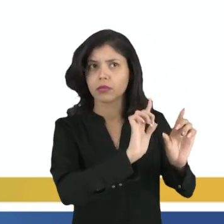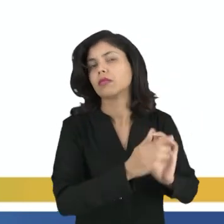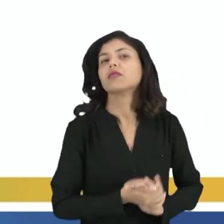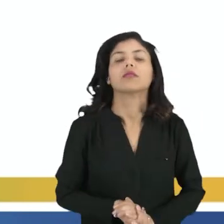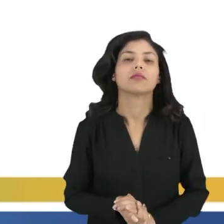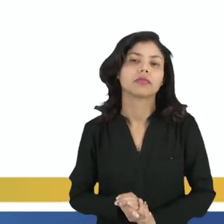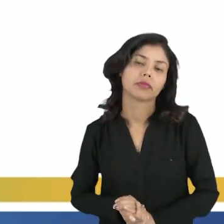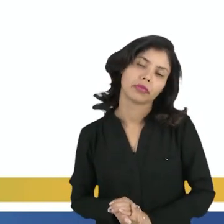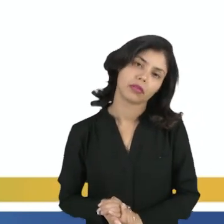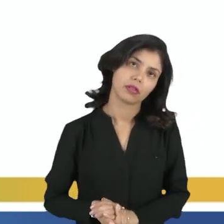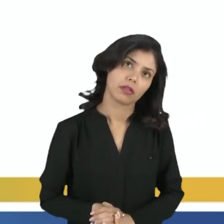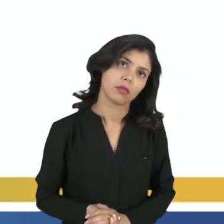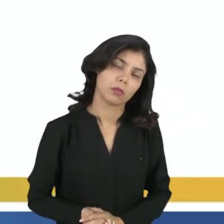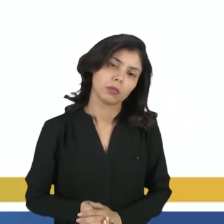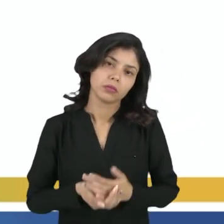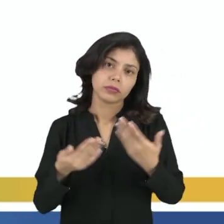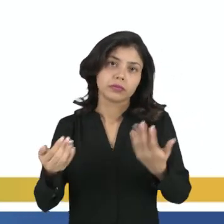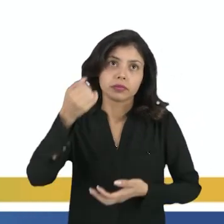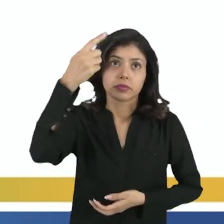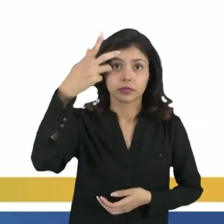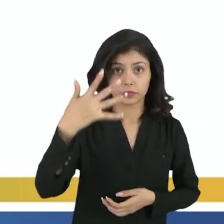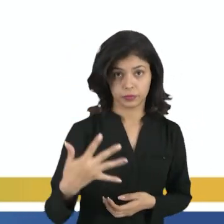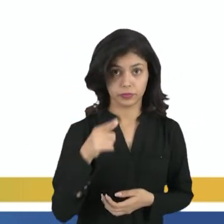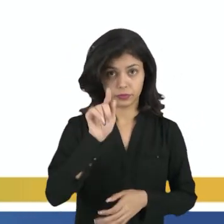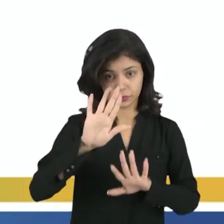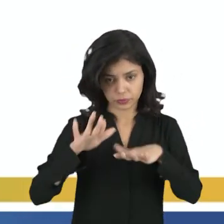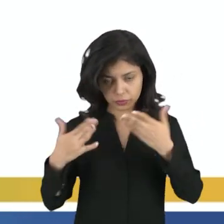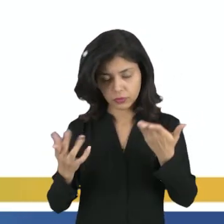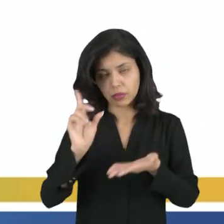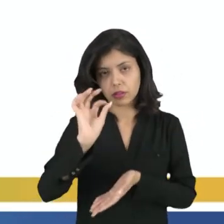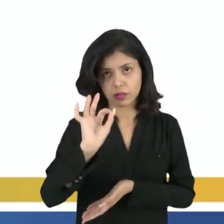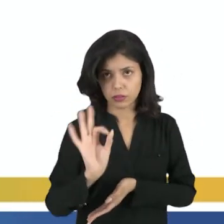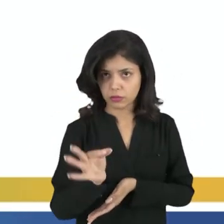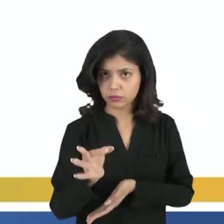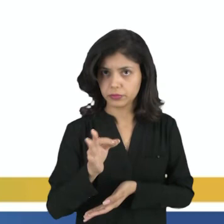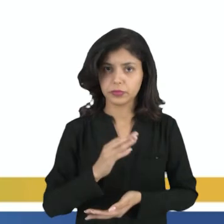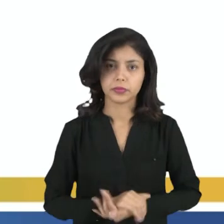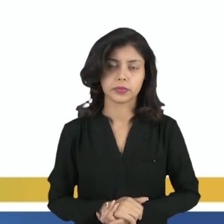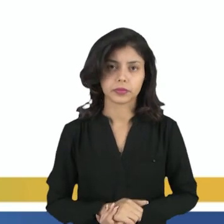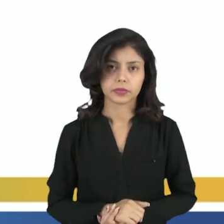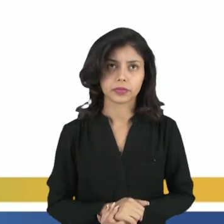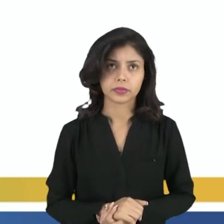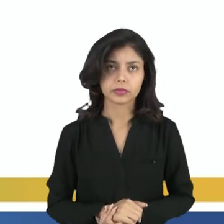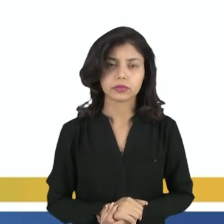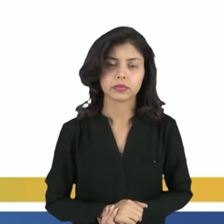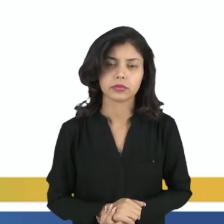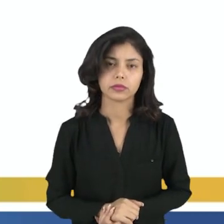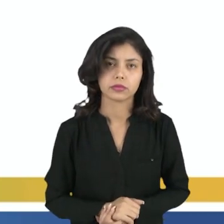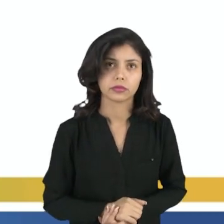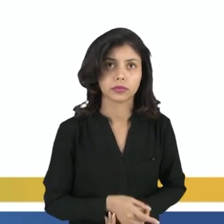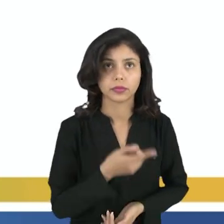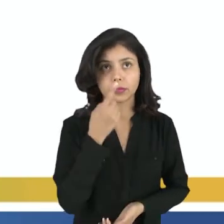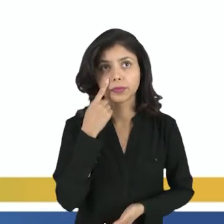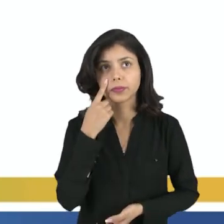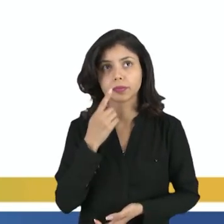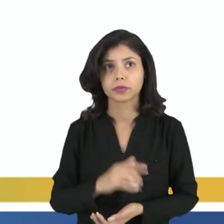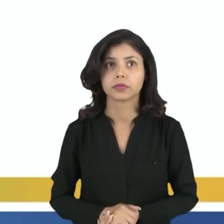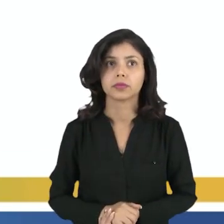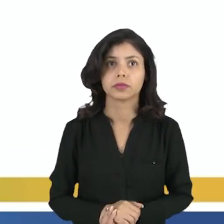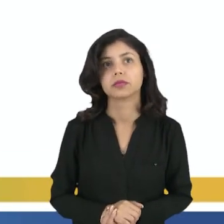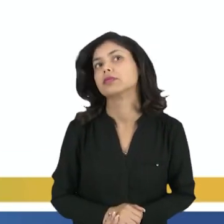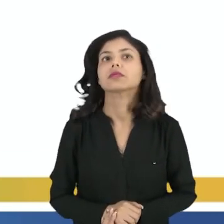placa. Então, dessas aí, quais que vocês consideram como corretas? Vamos observar.